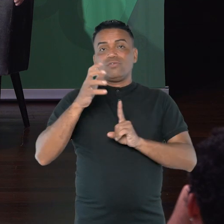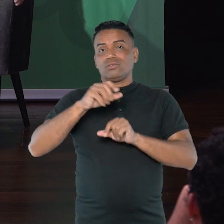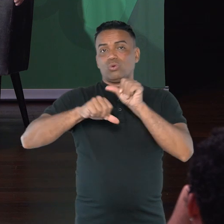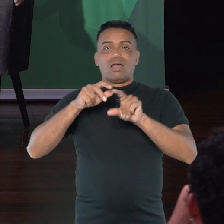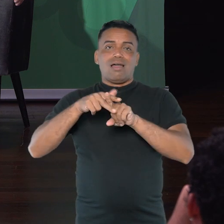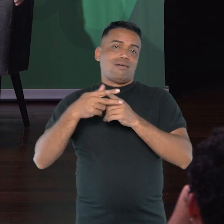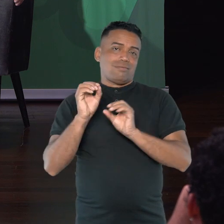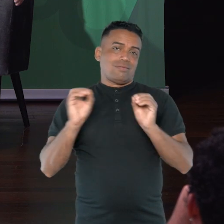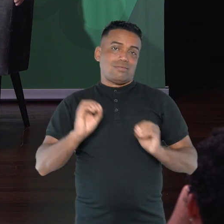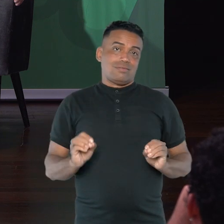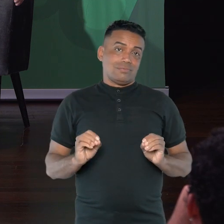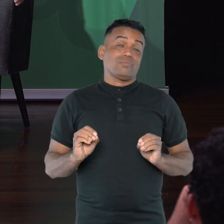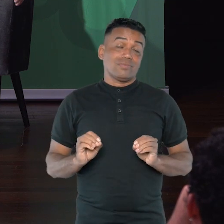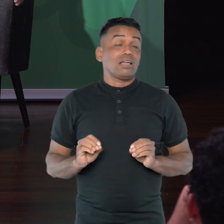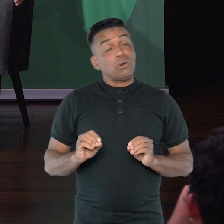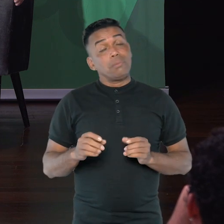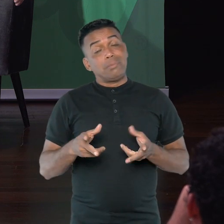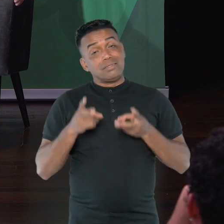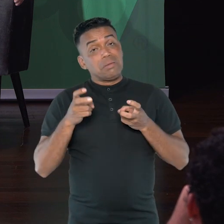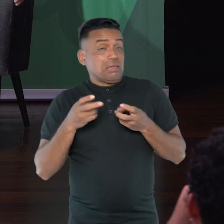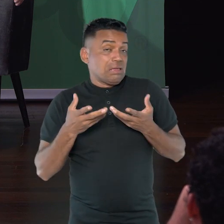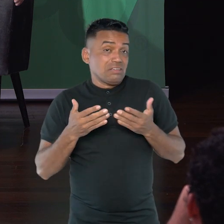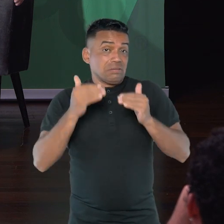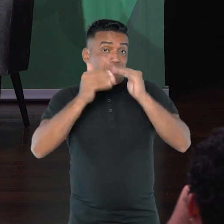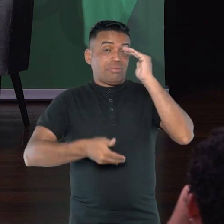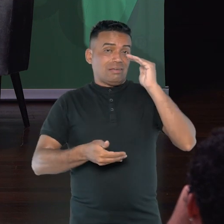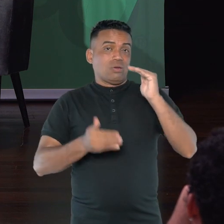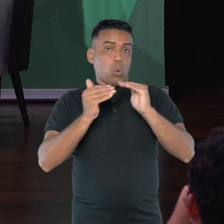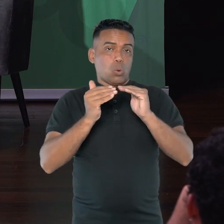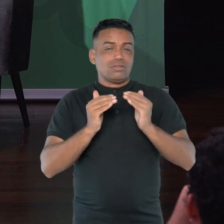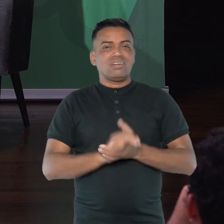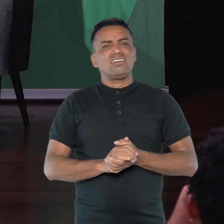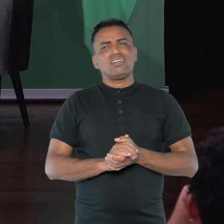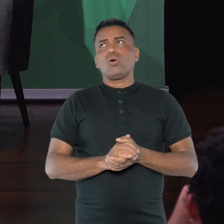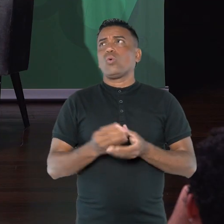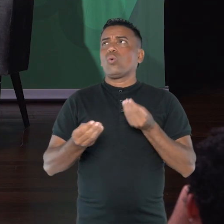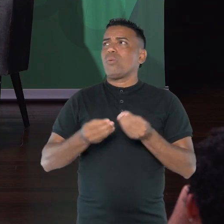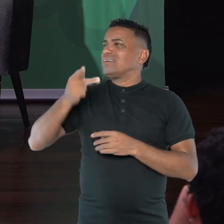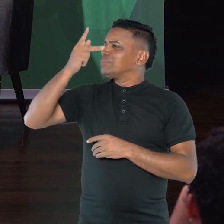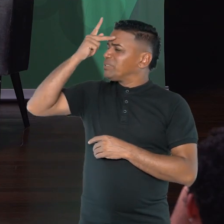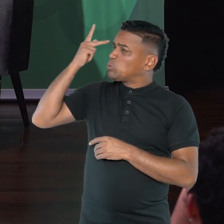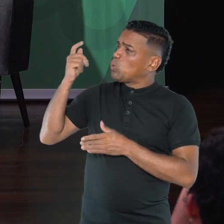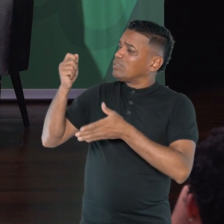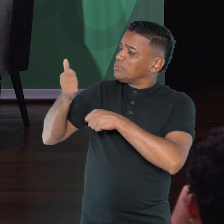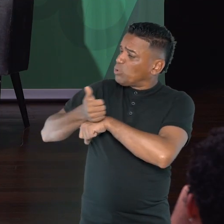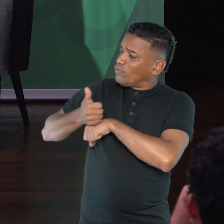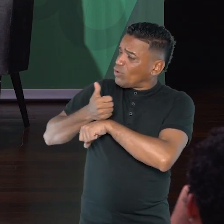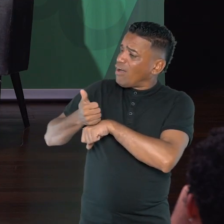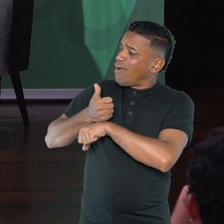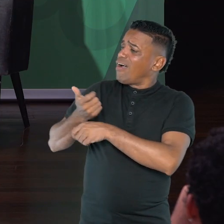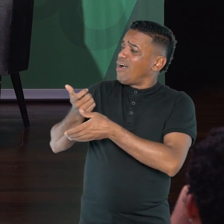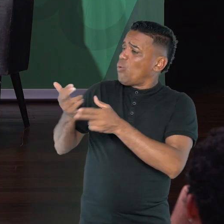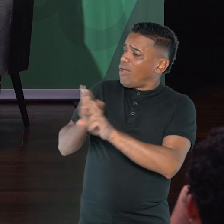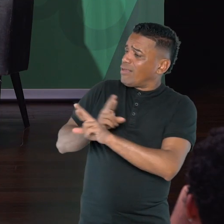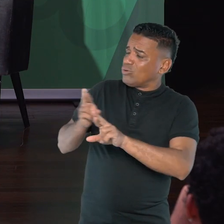percebessem evidentes incongruências na história que estava sendo narrada. Como é que os autores se relacionavam com ele?